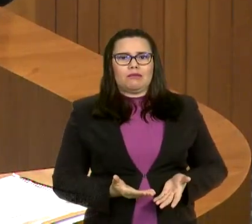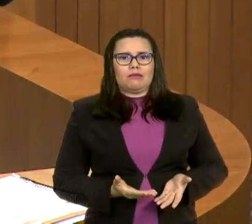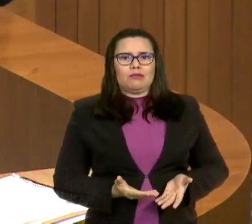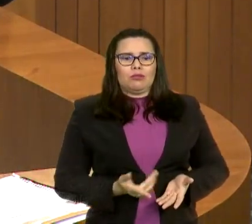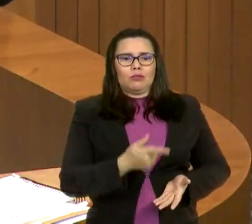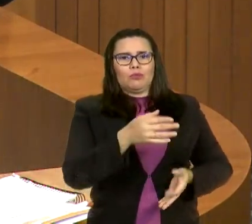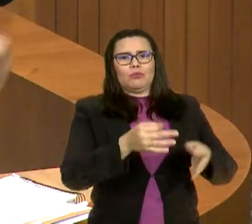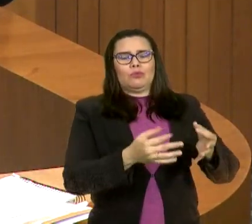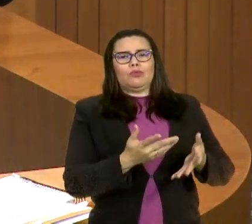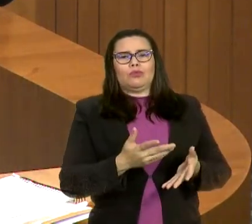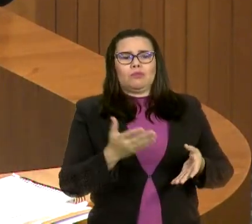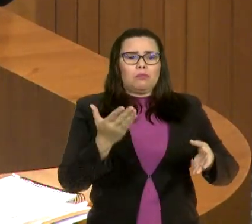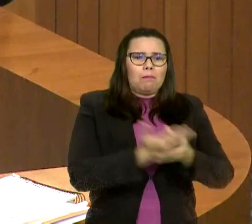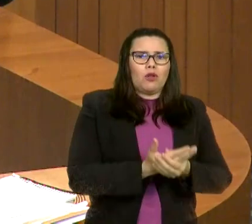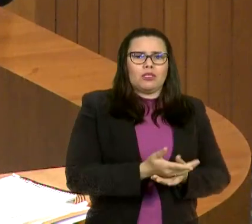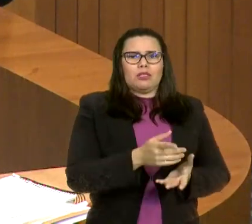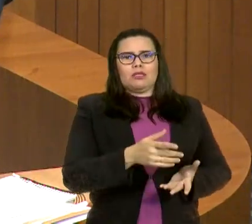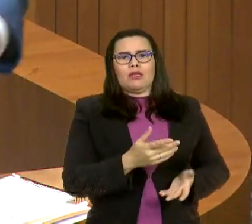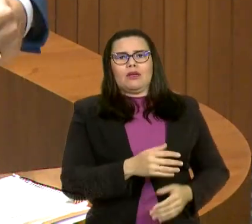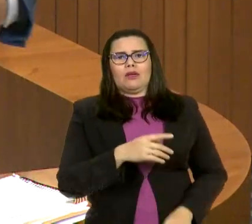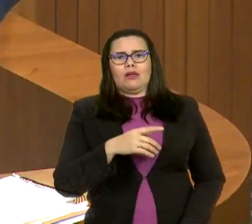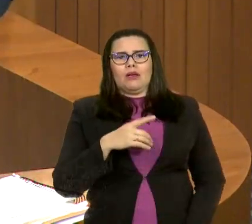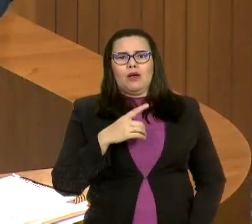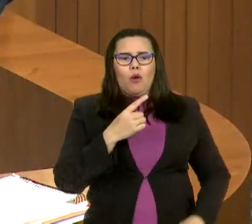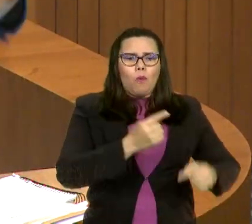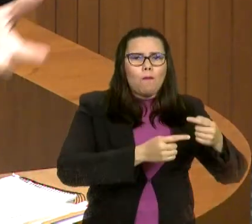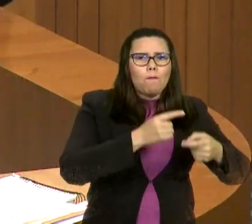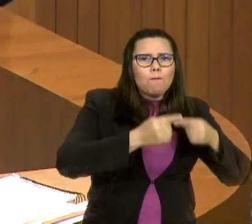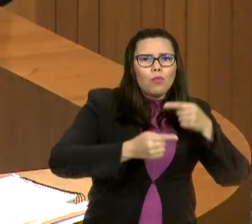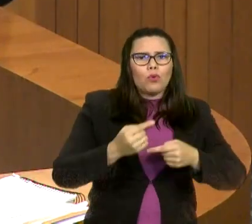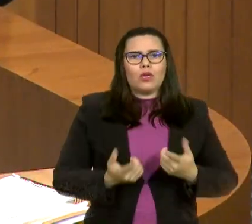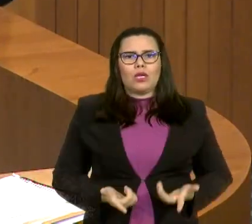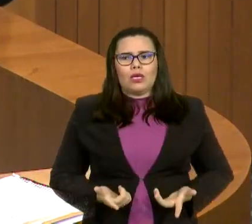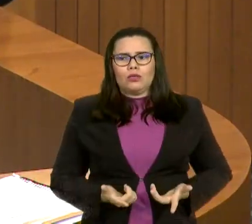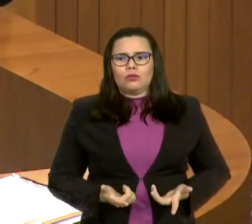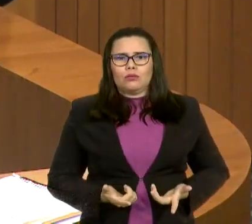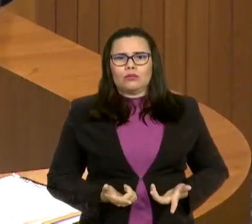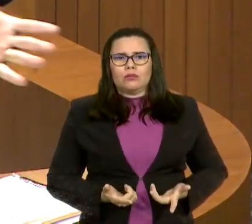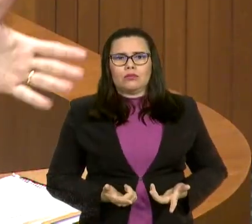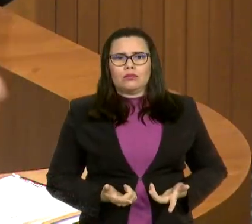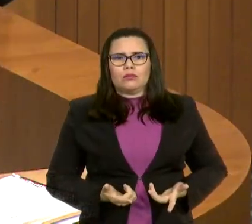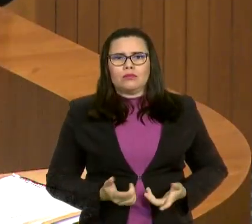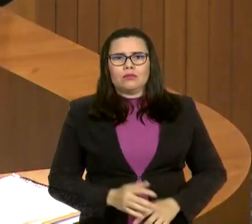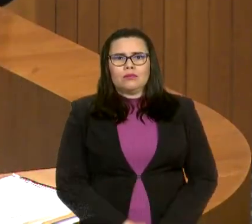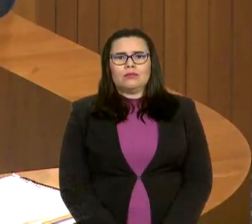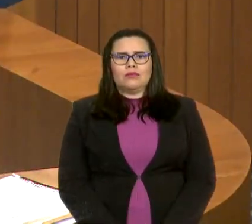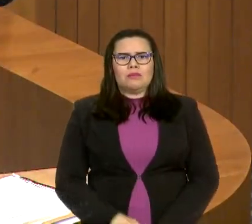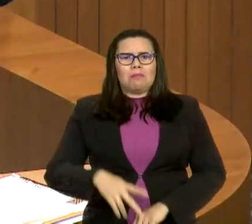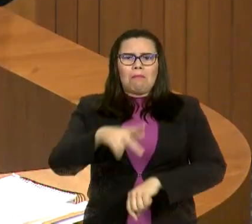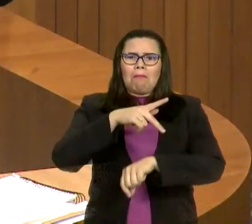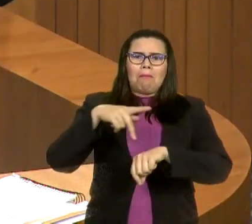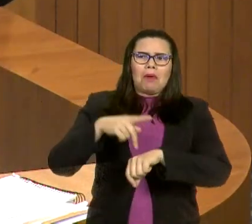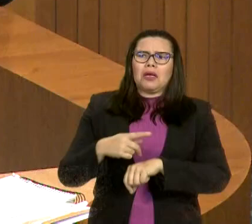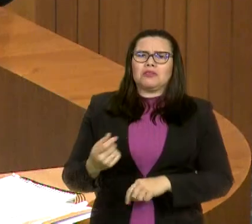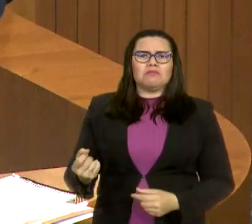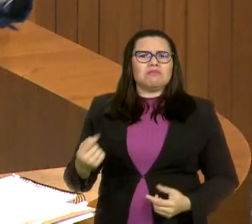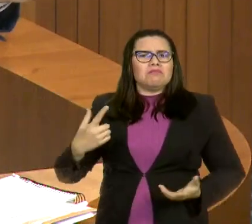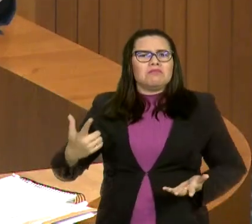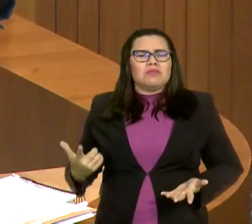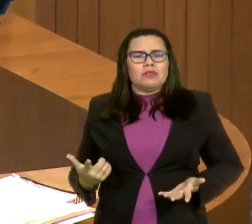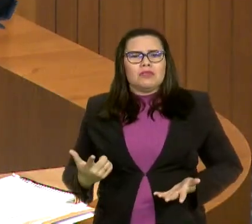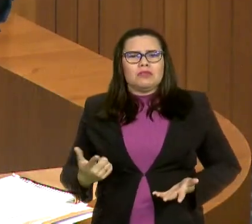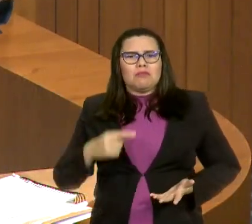bicho solto aí na cidade. E as pessoas não estão mais podendo falar absolutamente nada. Parlamentar estão querendo